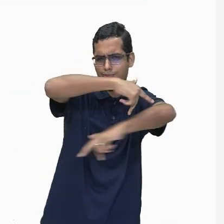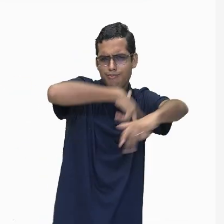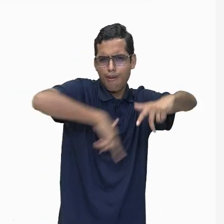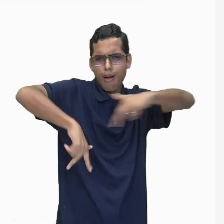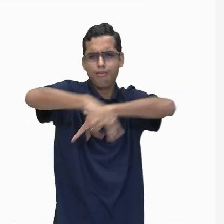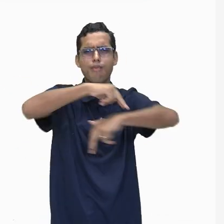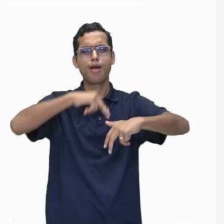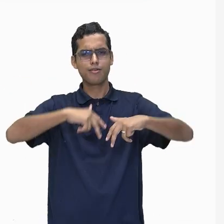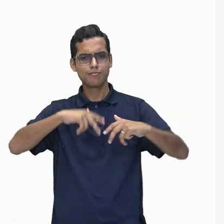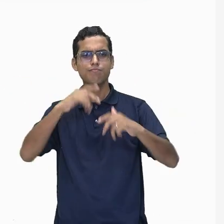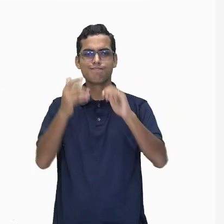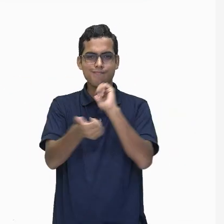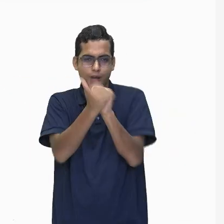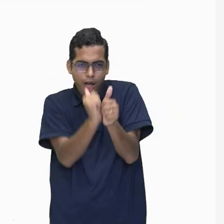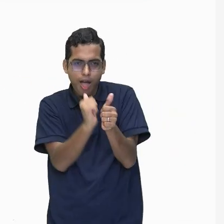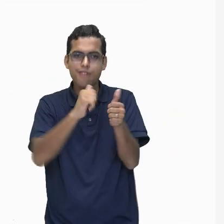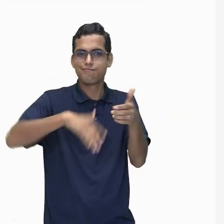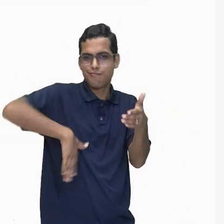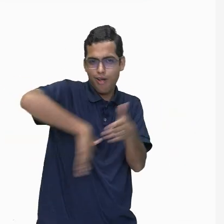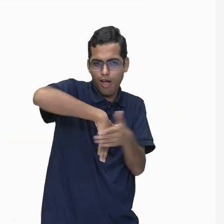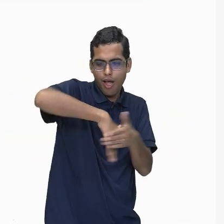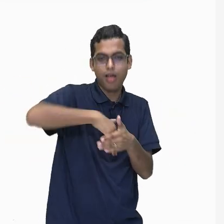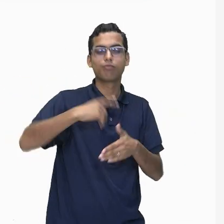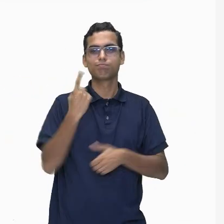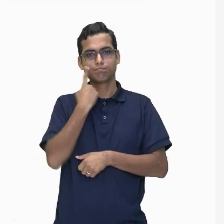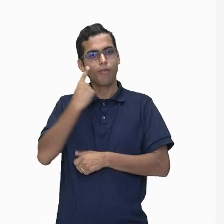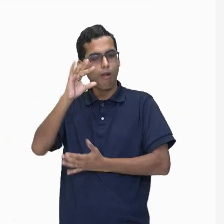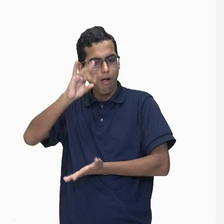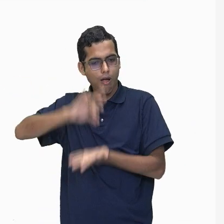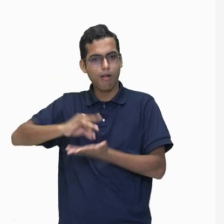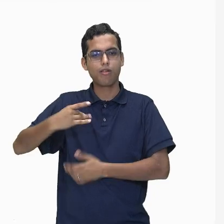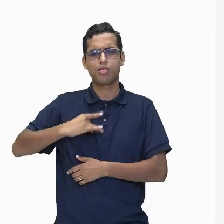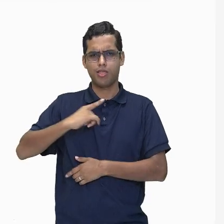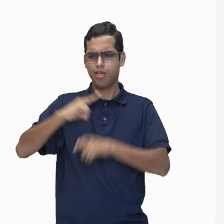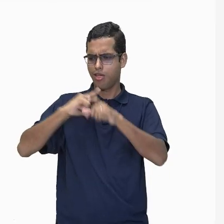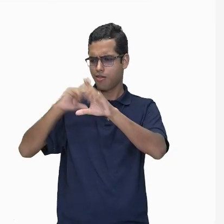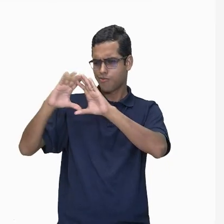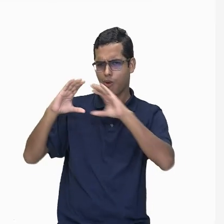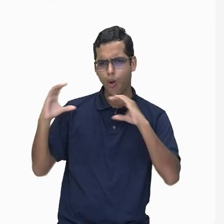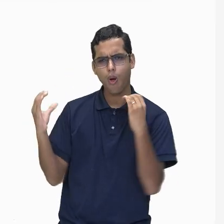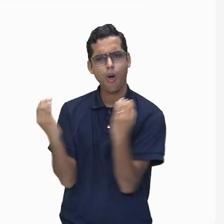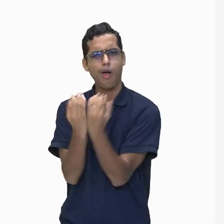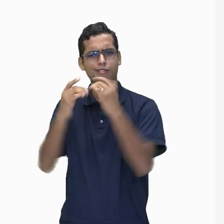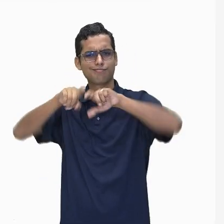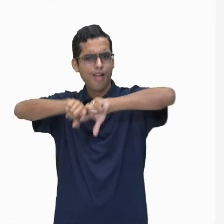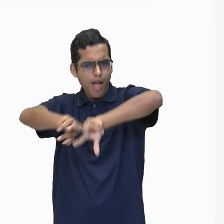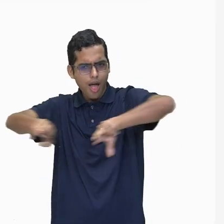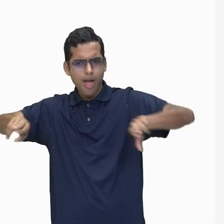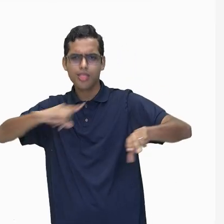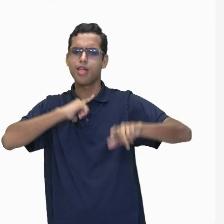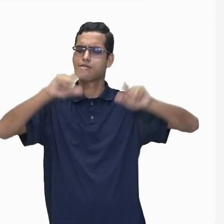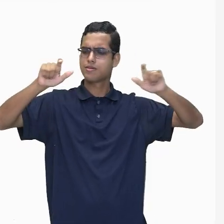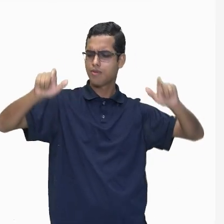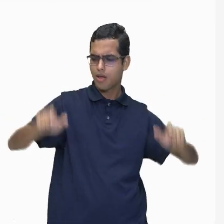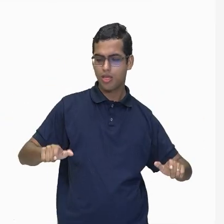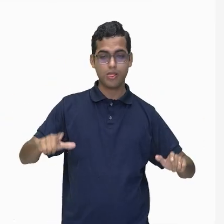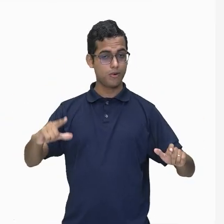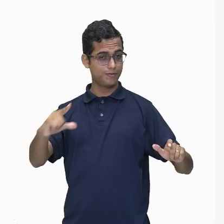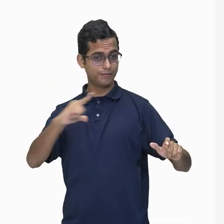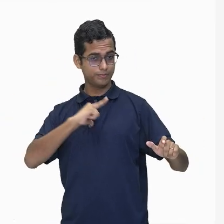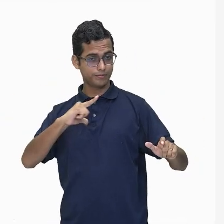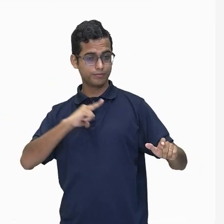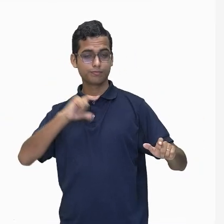muitos locais. Existe, né, muitas comunidades aí que têm um espaço, mas é um